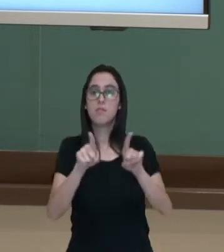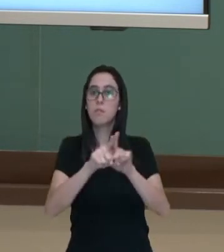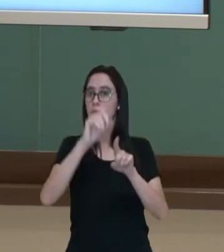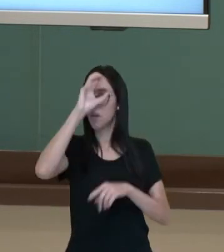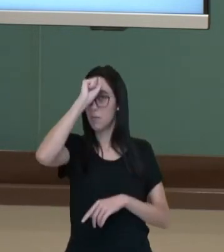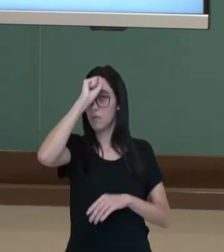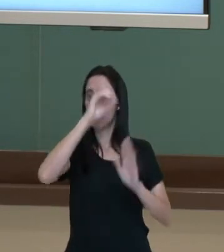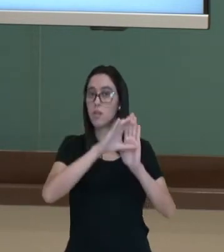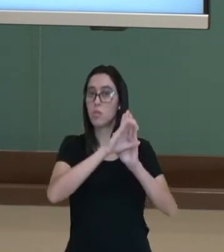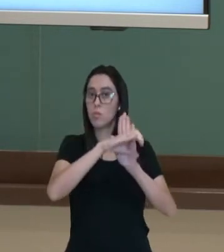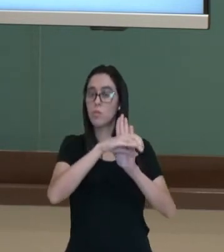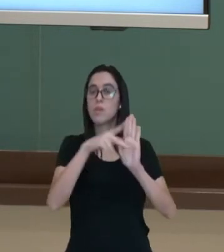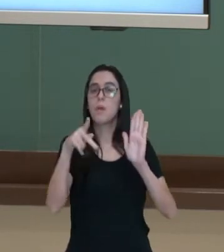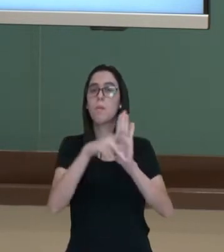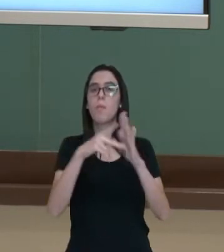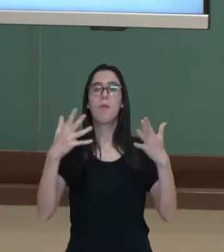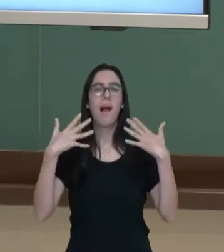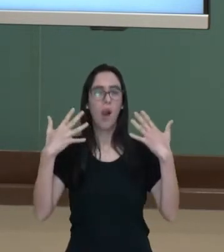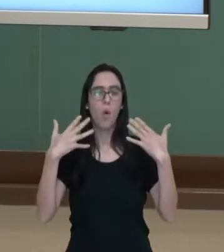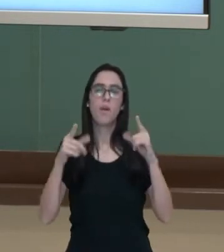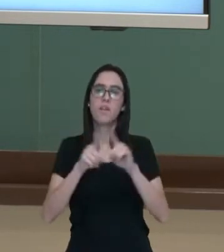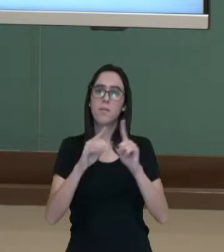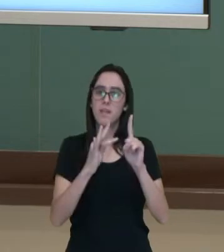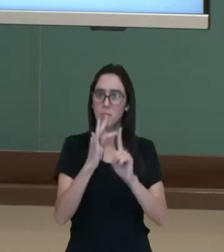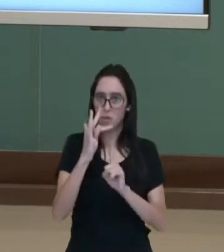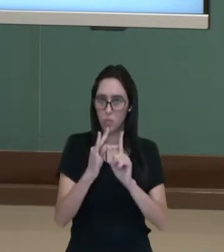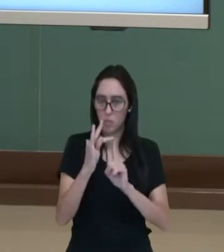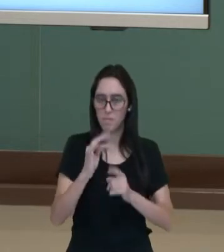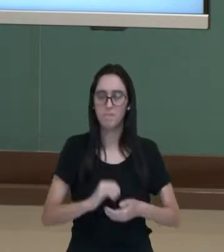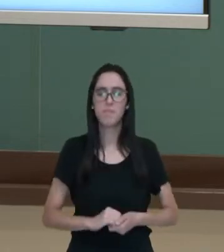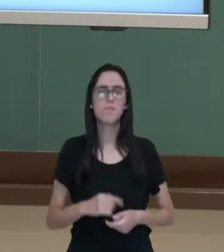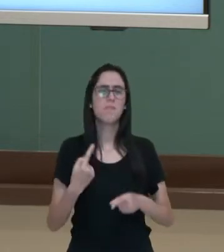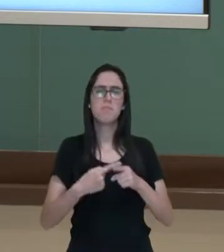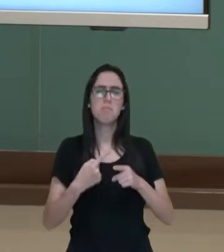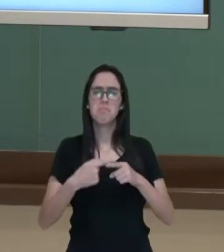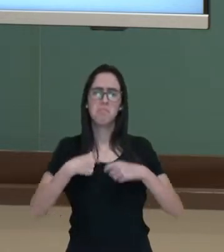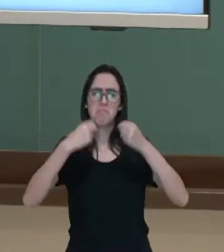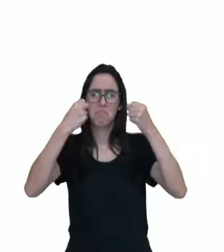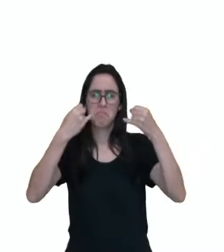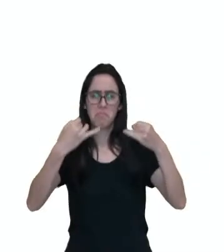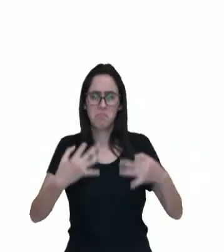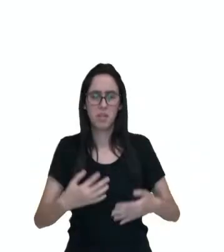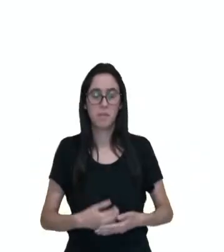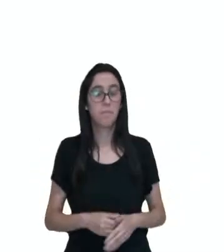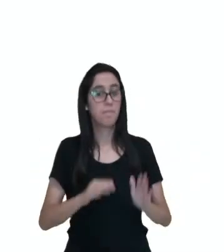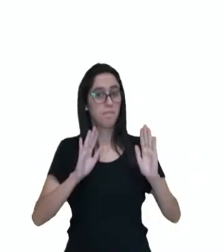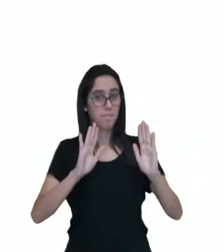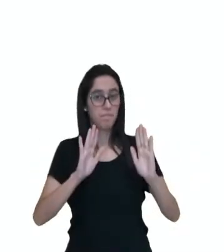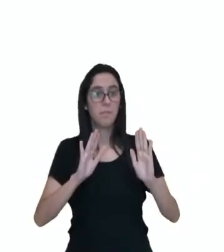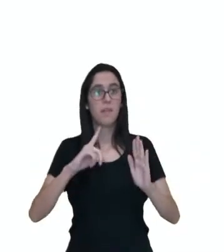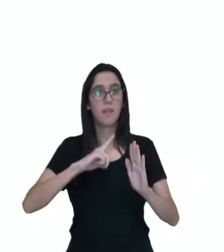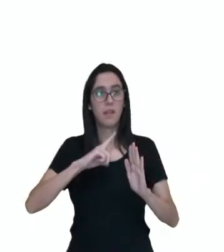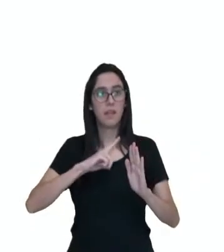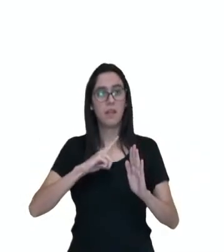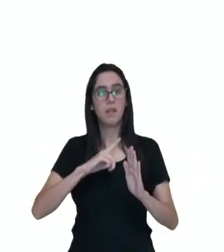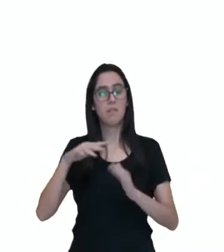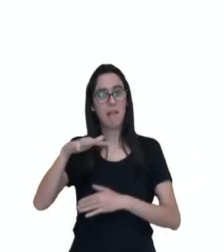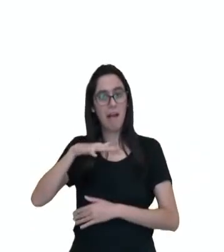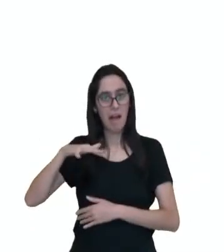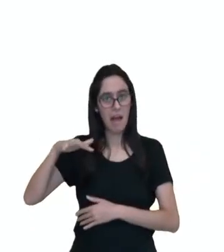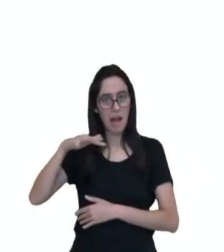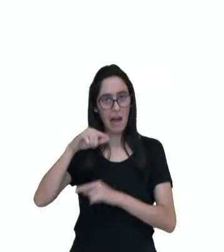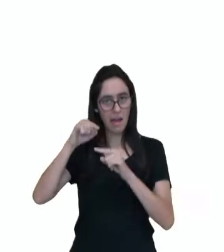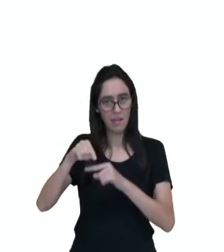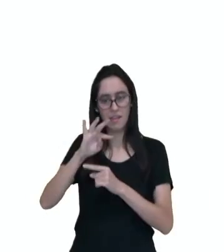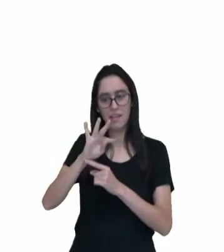relacionados ao calor e à temperatura. Por que eu estou falando isso? Porque a termologia é a área